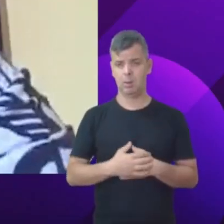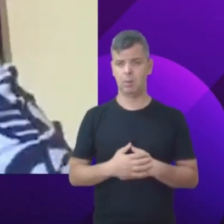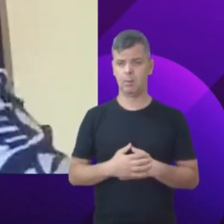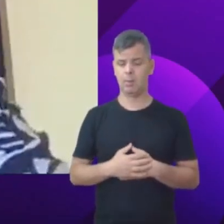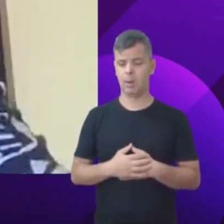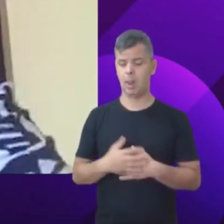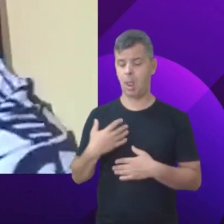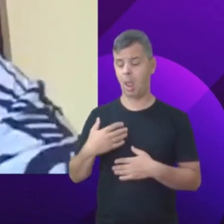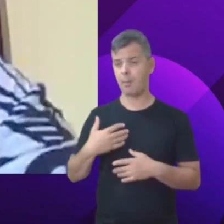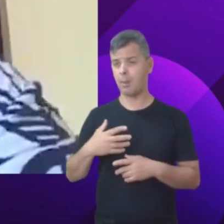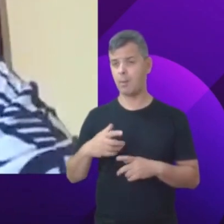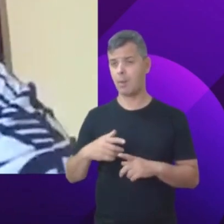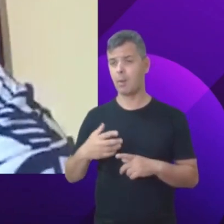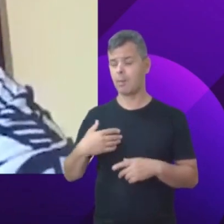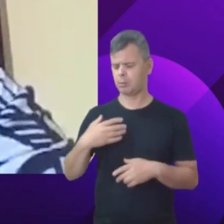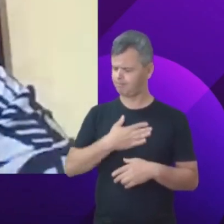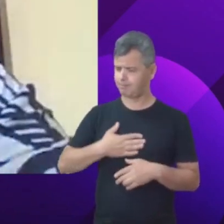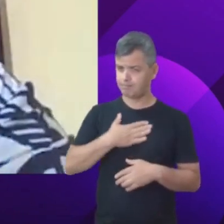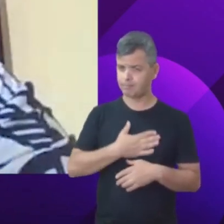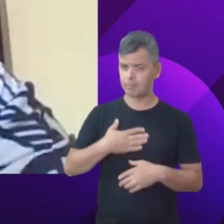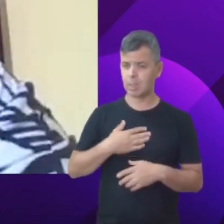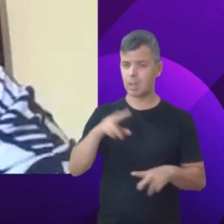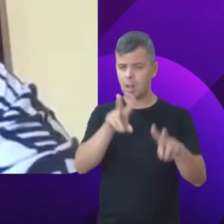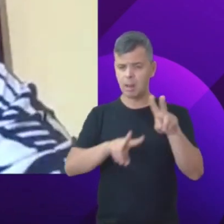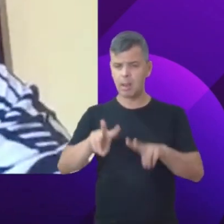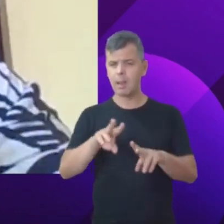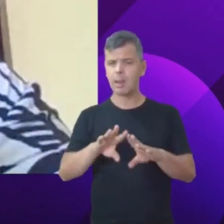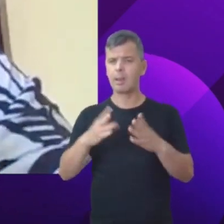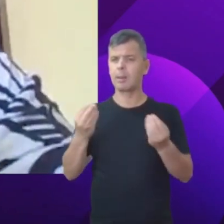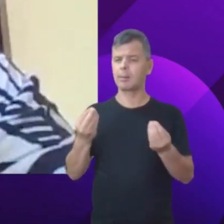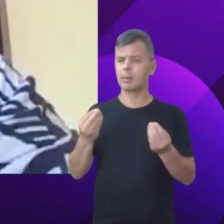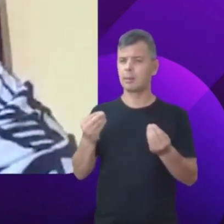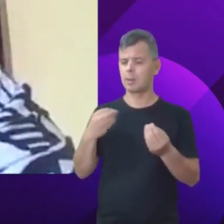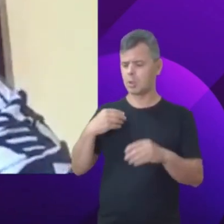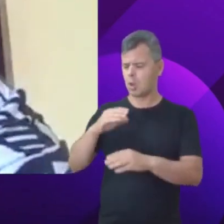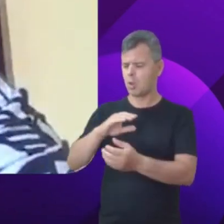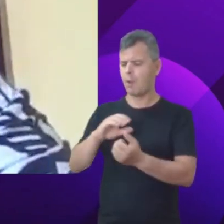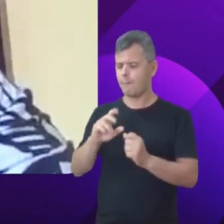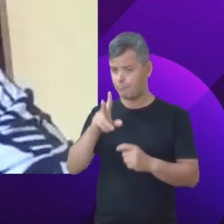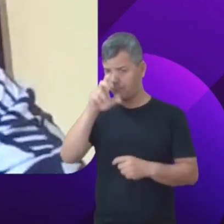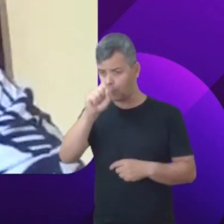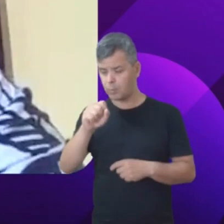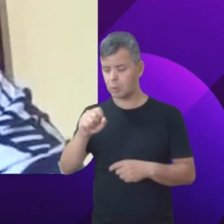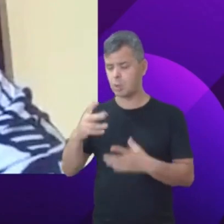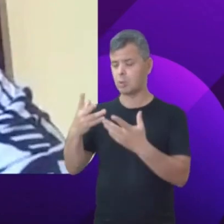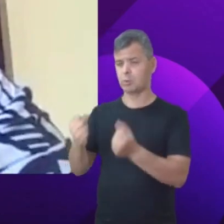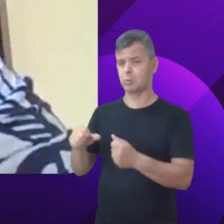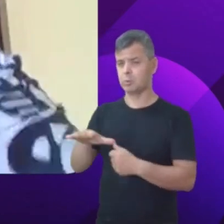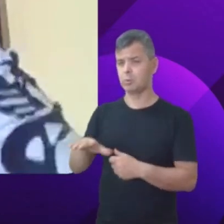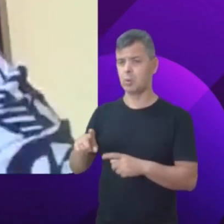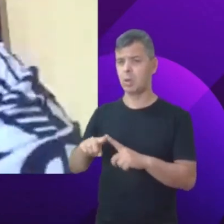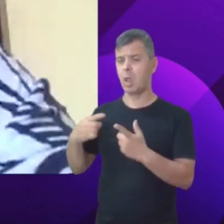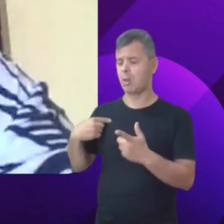Falar do movimento lésbico no mês de agosto, falar dessa visibilidade, falar desse empoderamento de espaço ao qual a gente ocupa, ela é